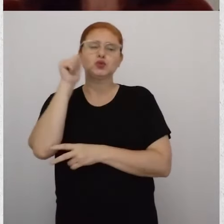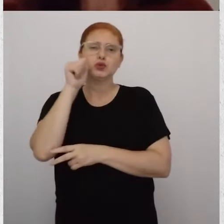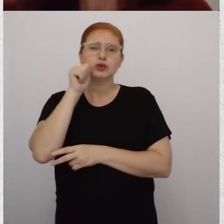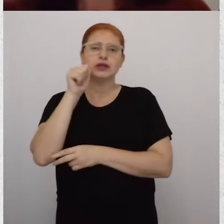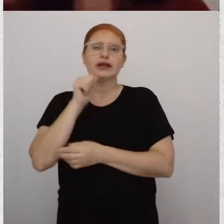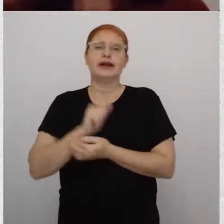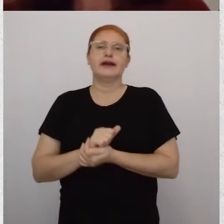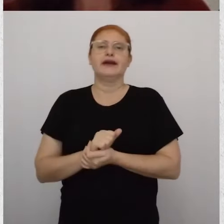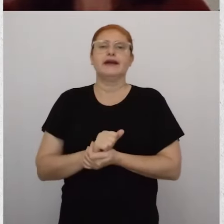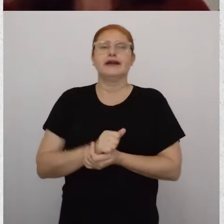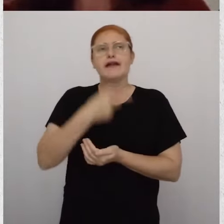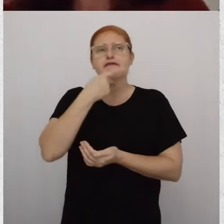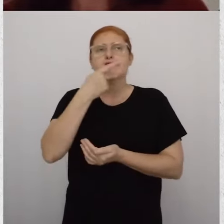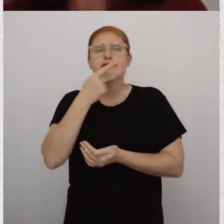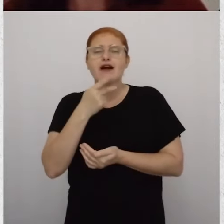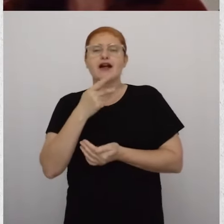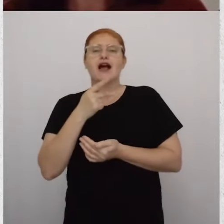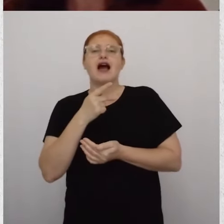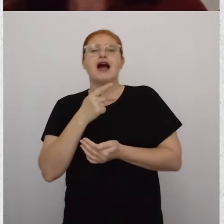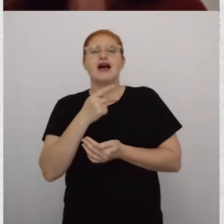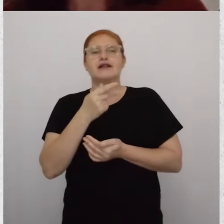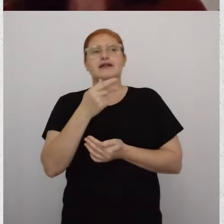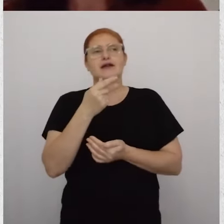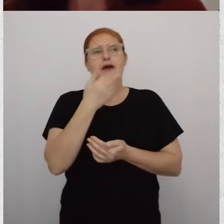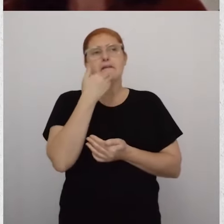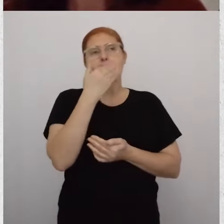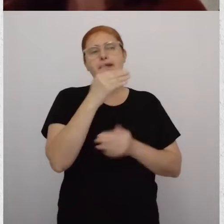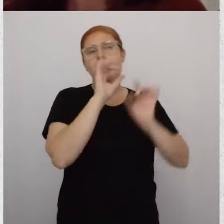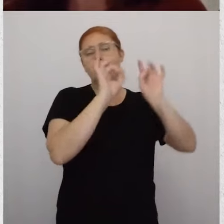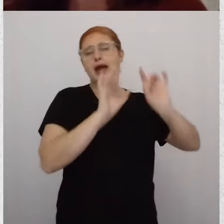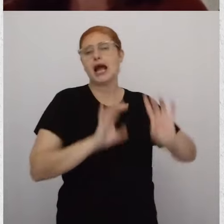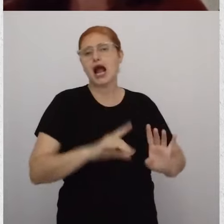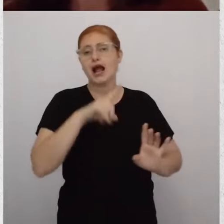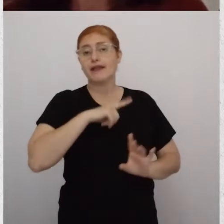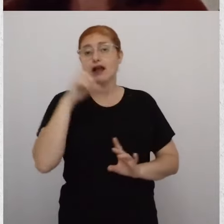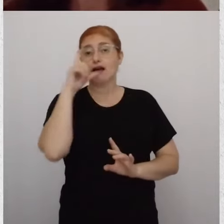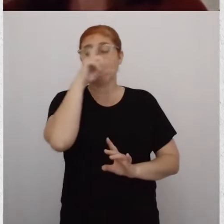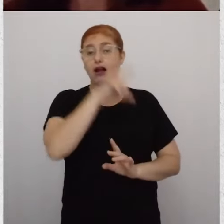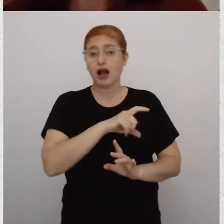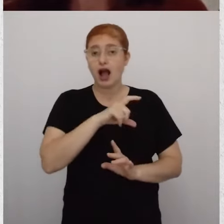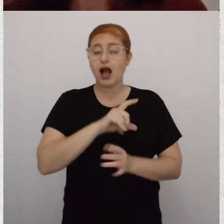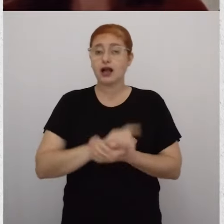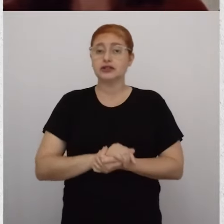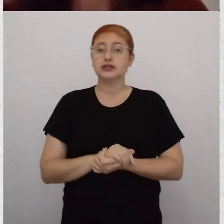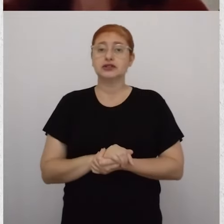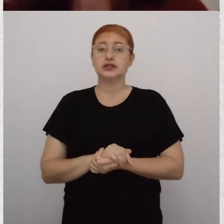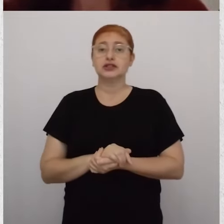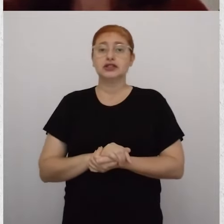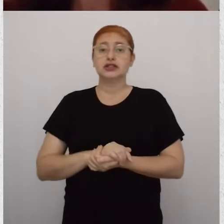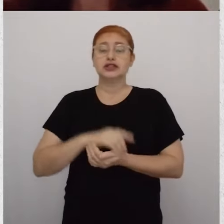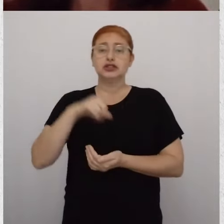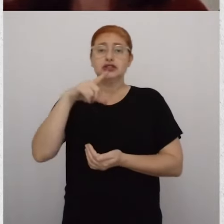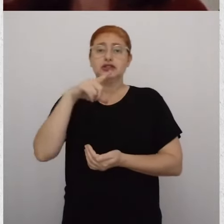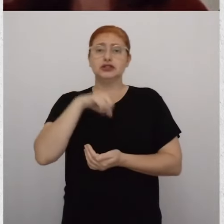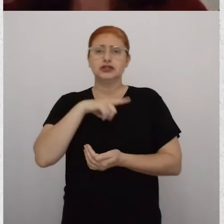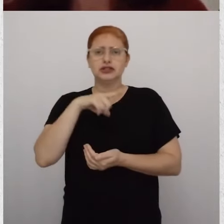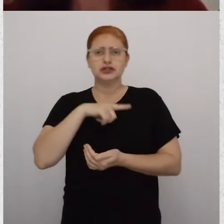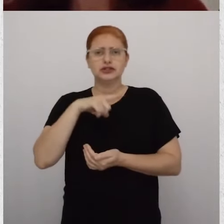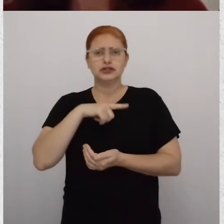sendo chamadas de questões específicas, né? E tendo dificuldade de se colocar, de ser assumida